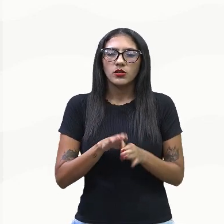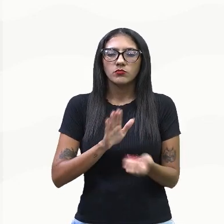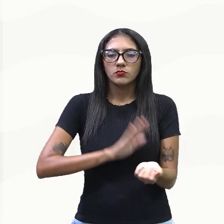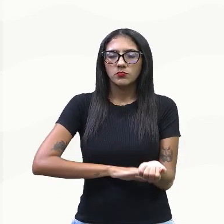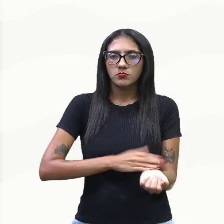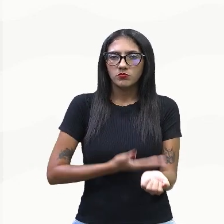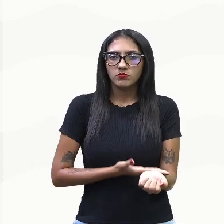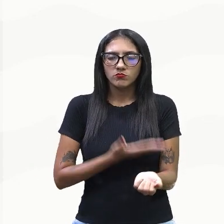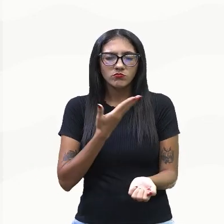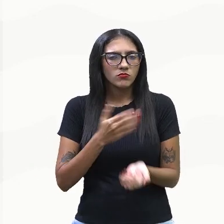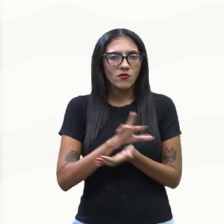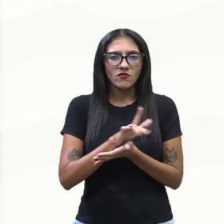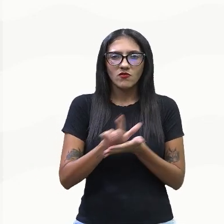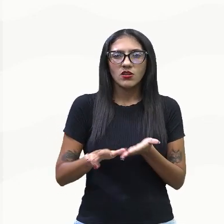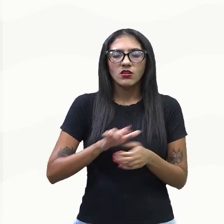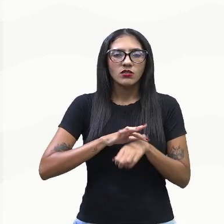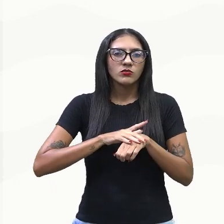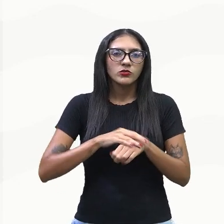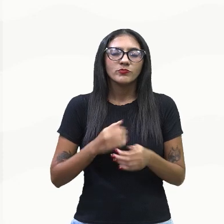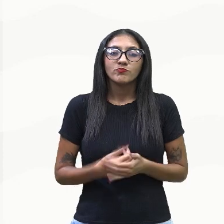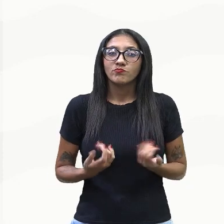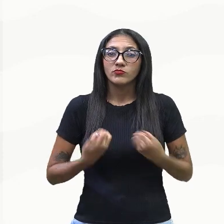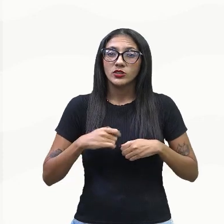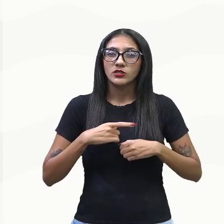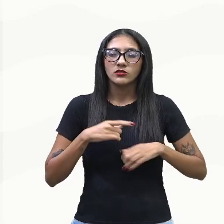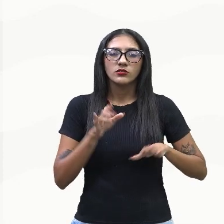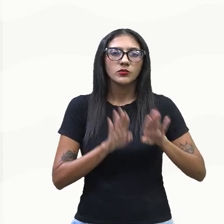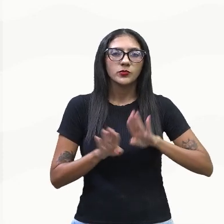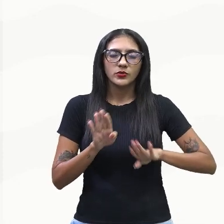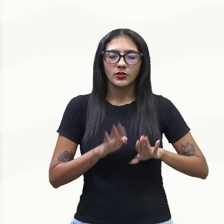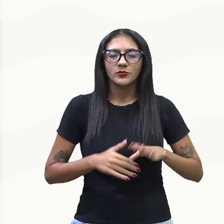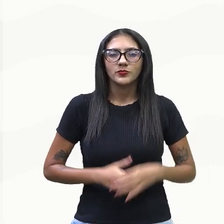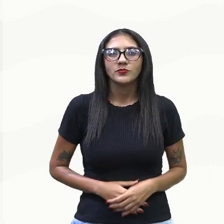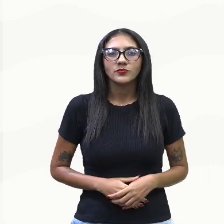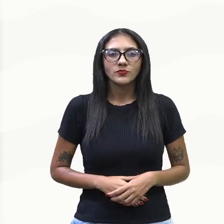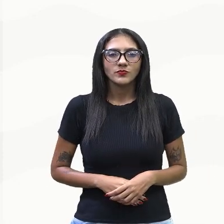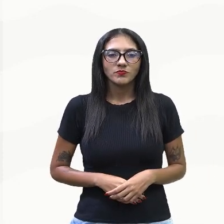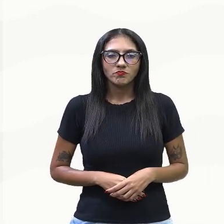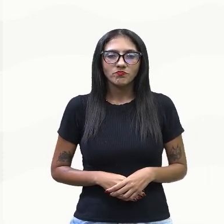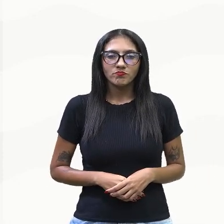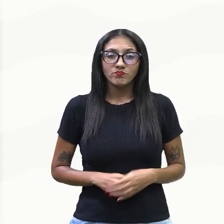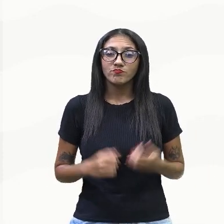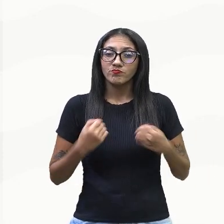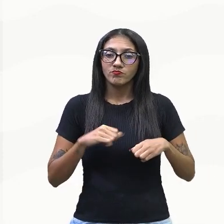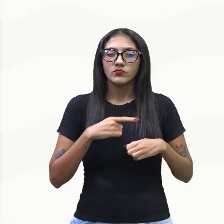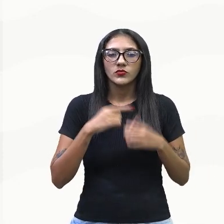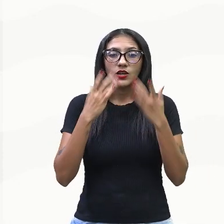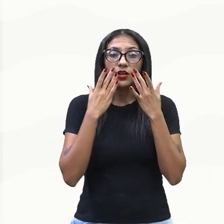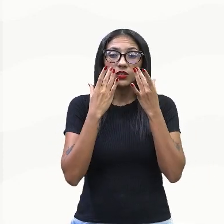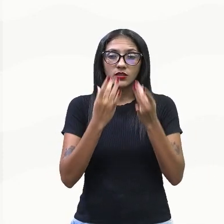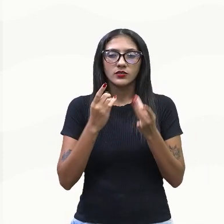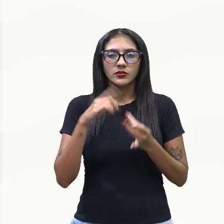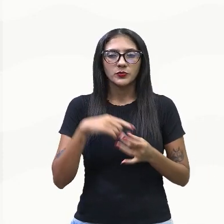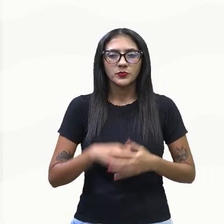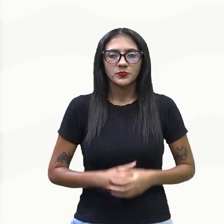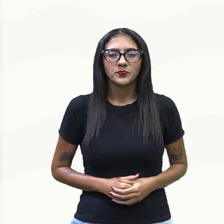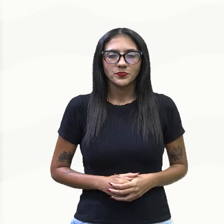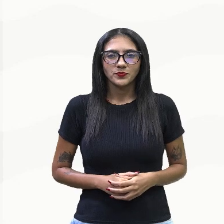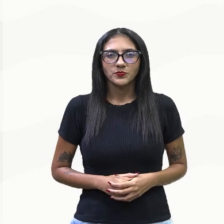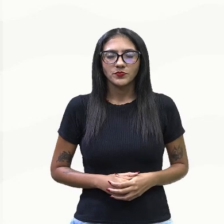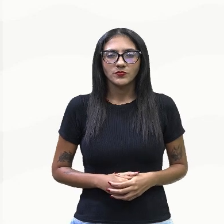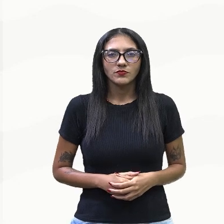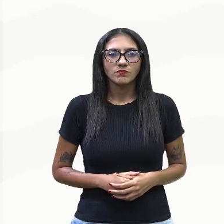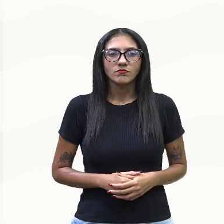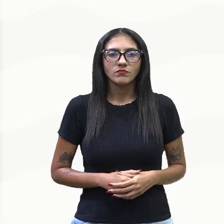arterial, muitos problemas. E aí tem que ter cuidado, certo? Tem que ter bastante cuidado nesse momento. Então,